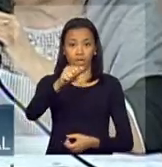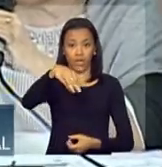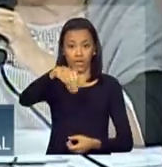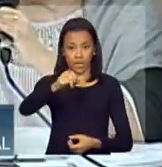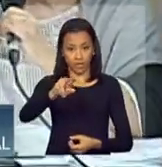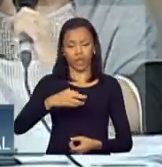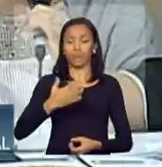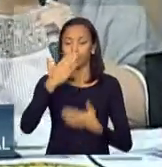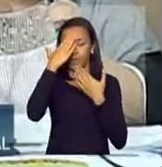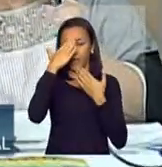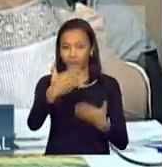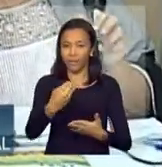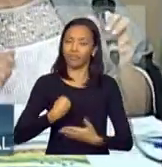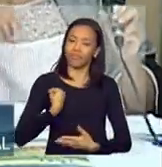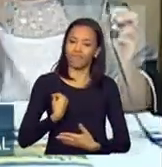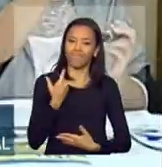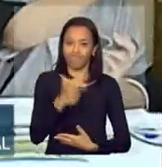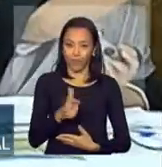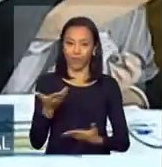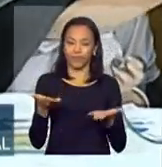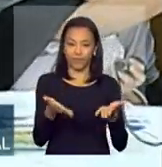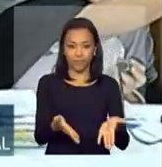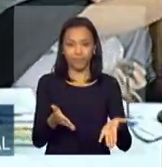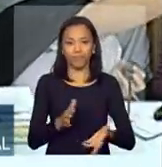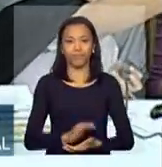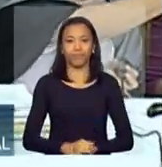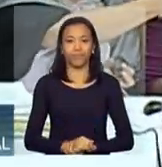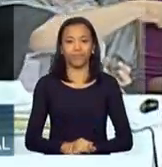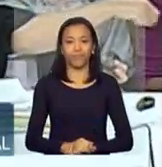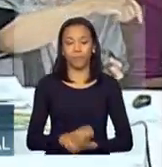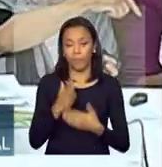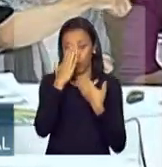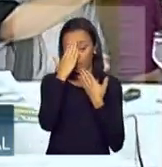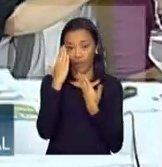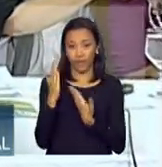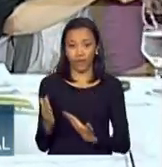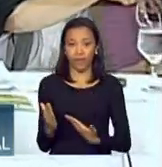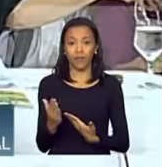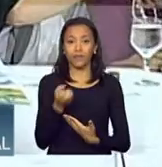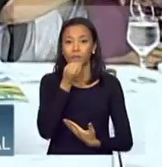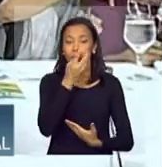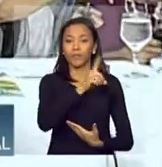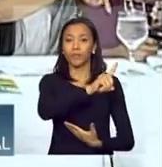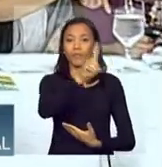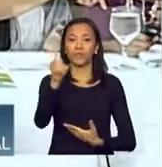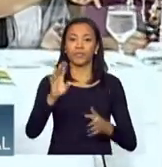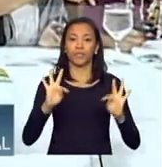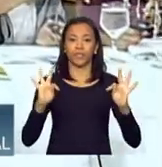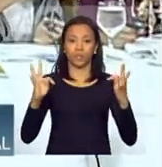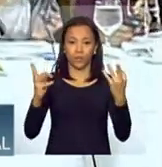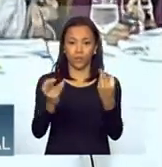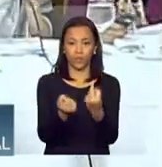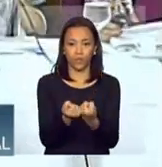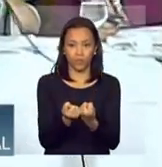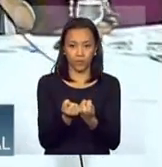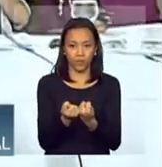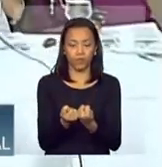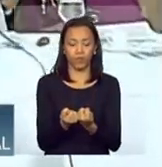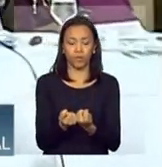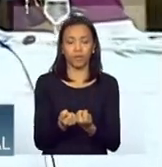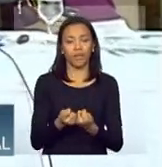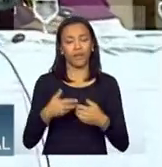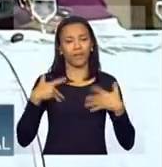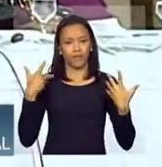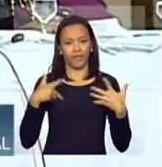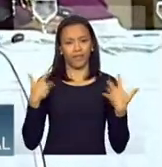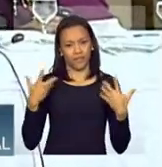pela presença, ministra, mais uma vez. Obrigado, Maria Emília. Bom dia a todos e todas. É uma